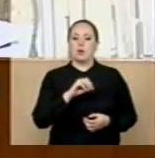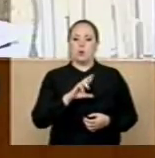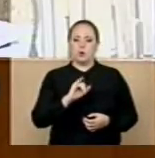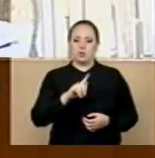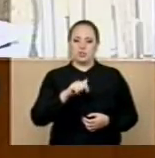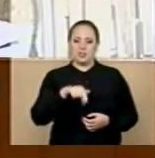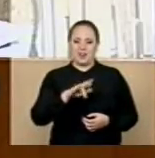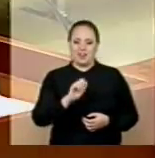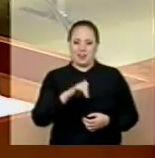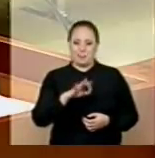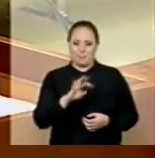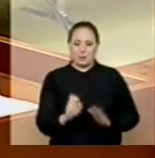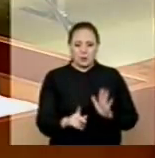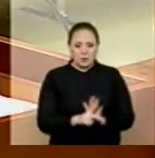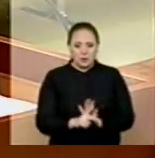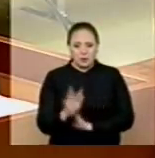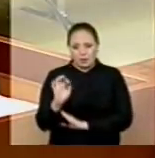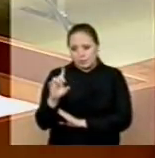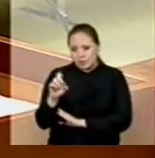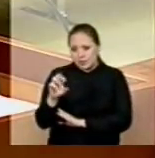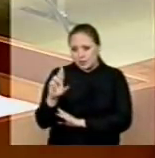uma federação que só vai funcionar